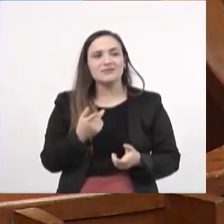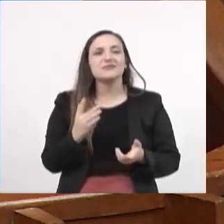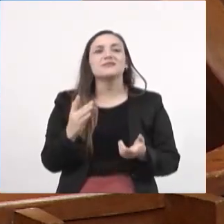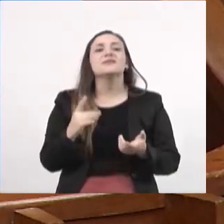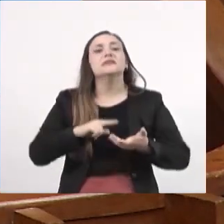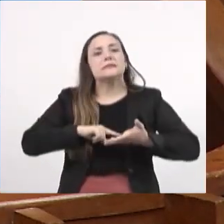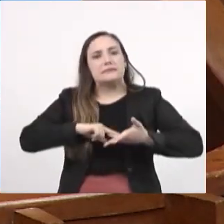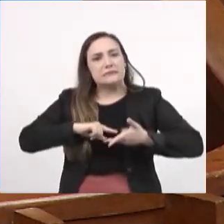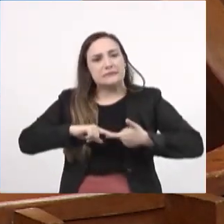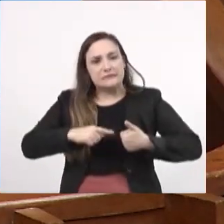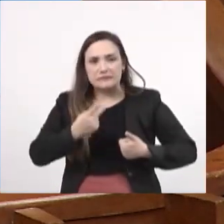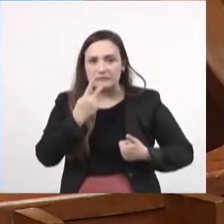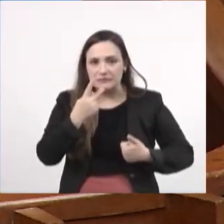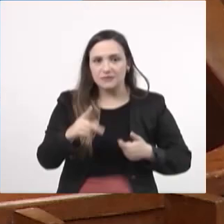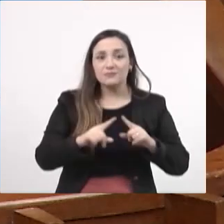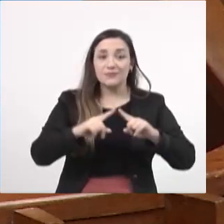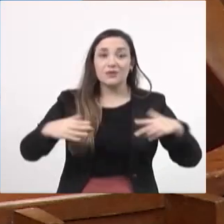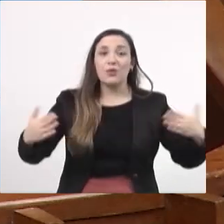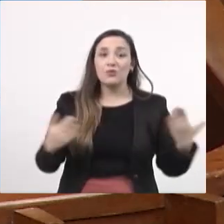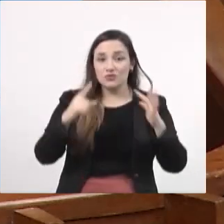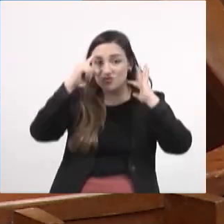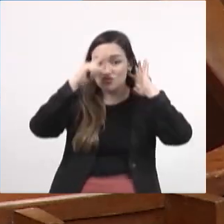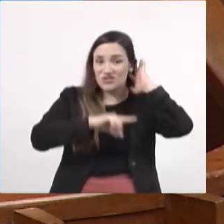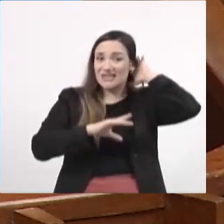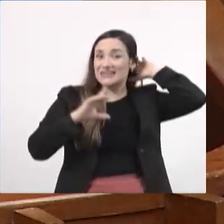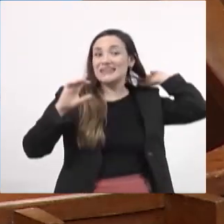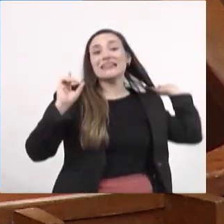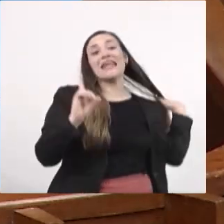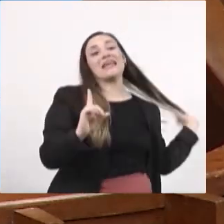Mas hoje é o dia D, e seria